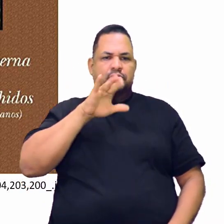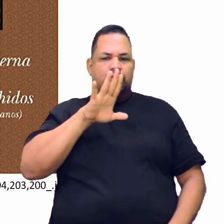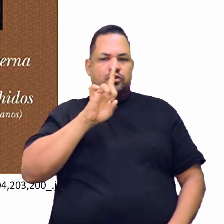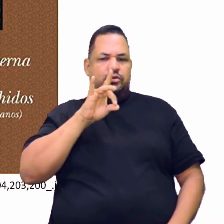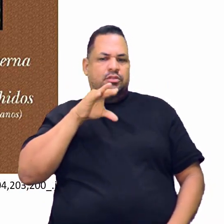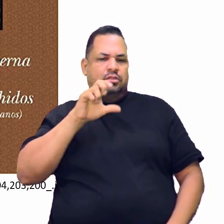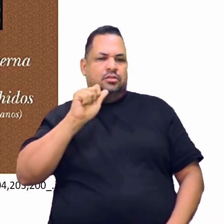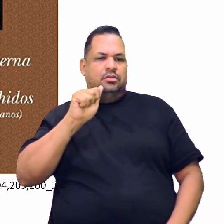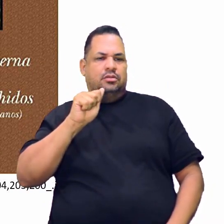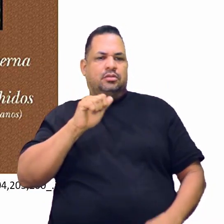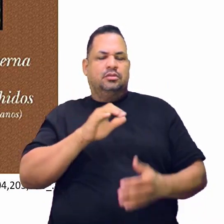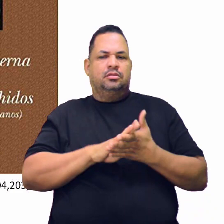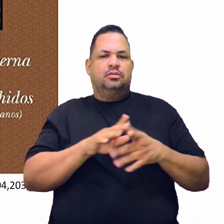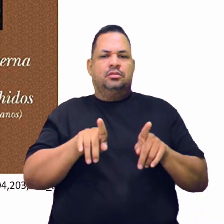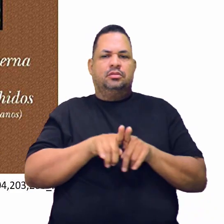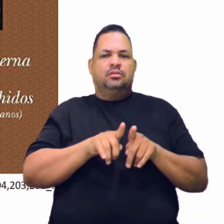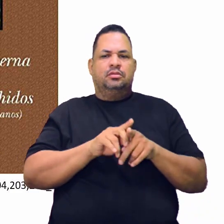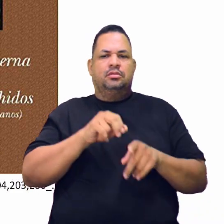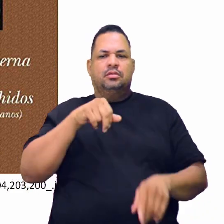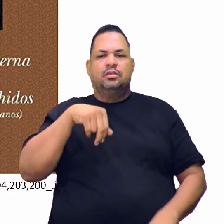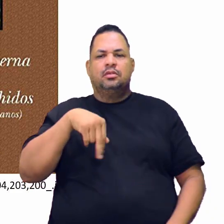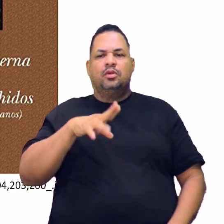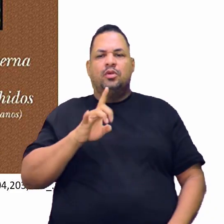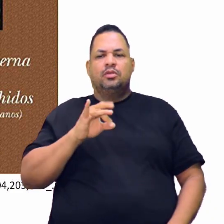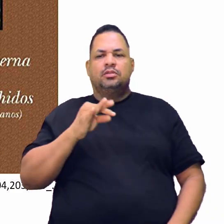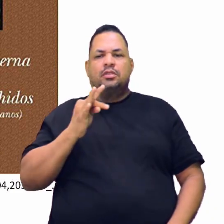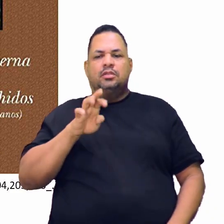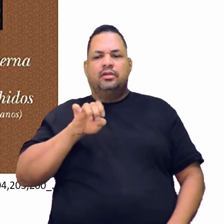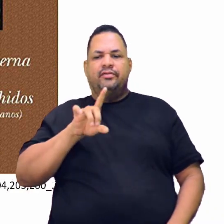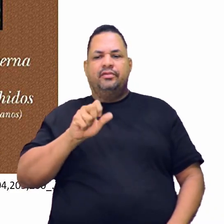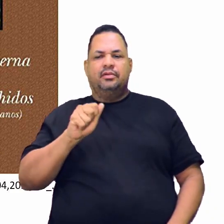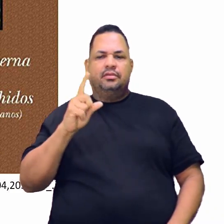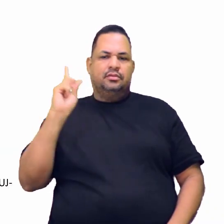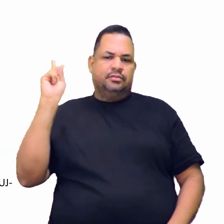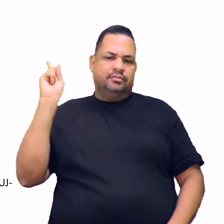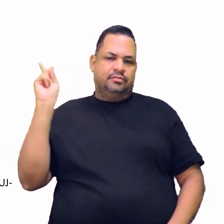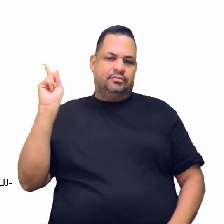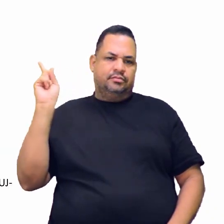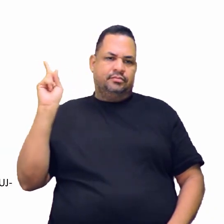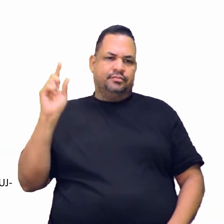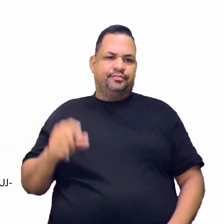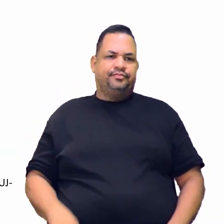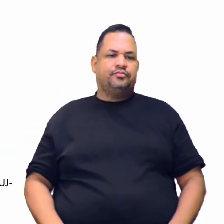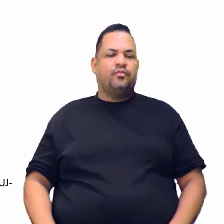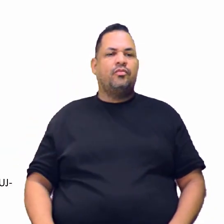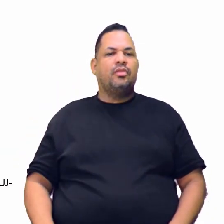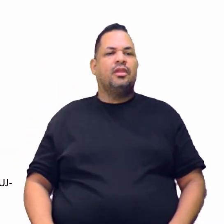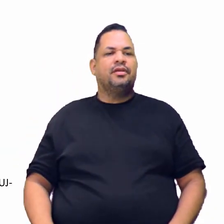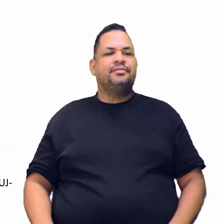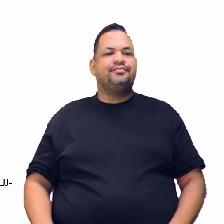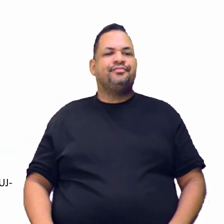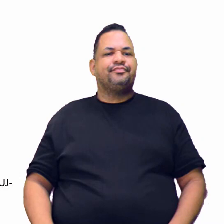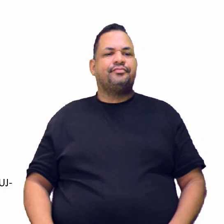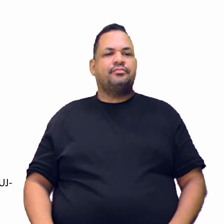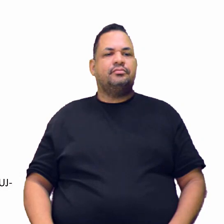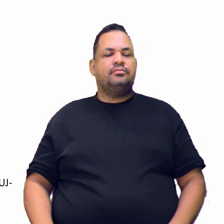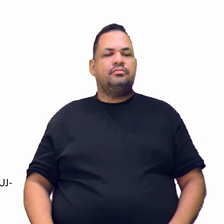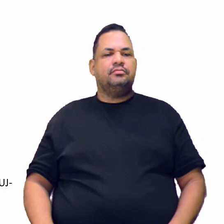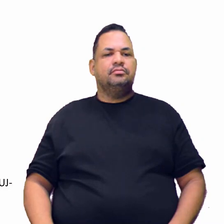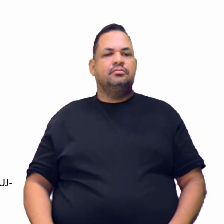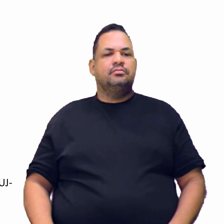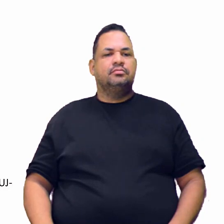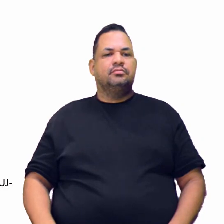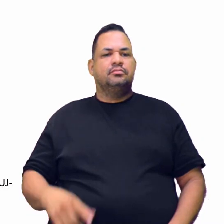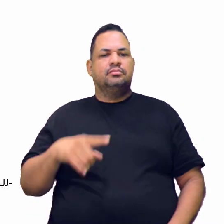de Alencar, Noite na Taverna, de Álvares de Azevedo. Temos também aqui Memórias de